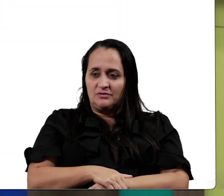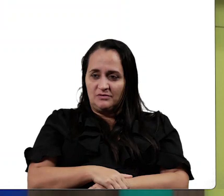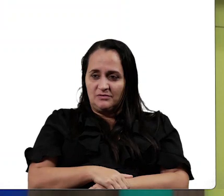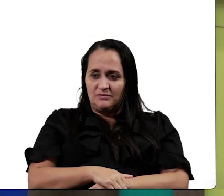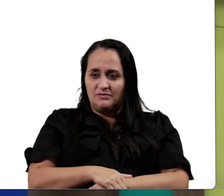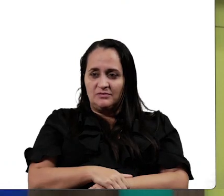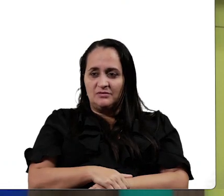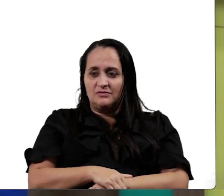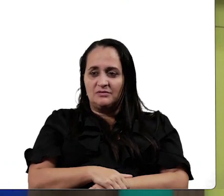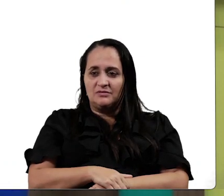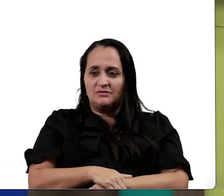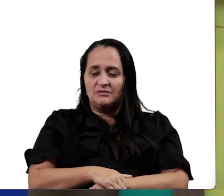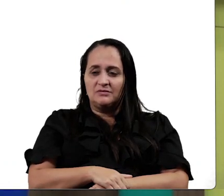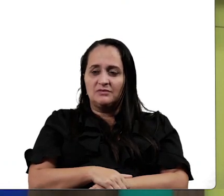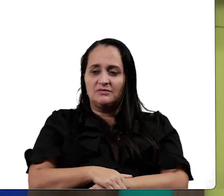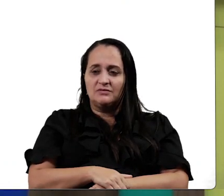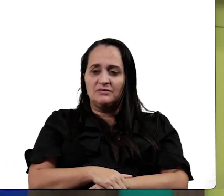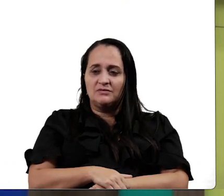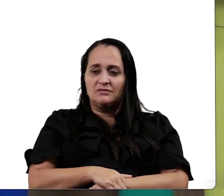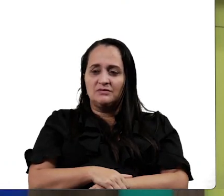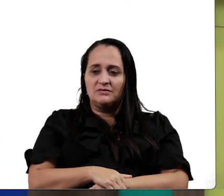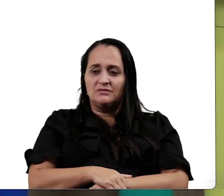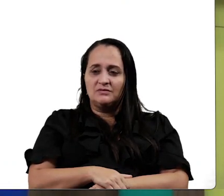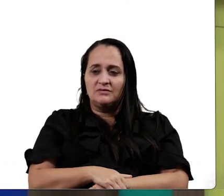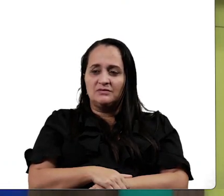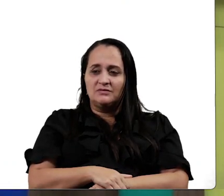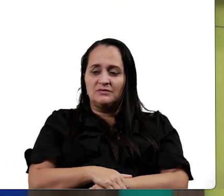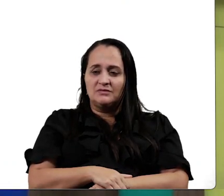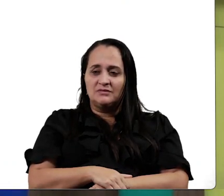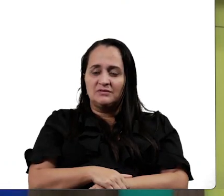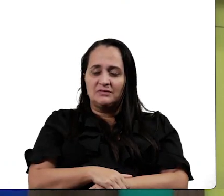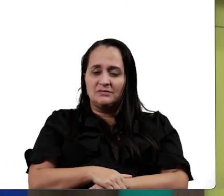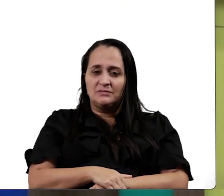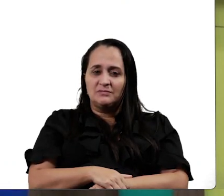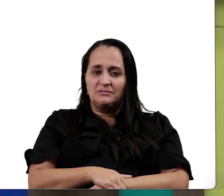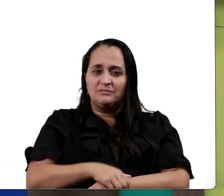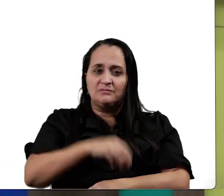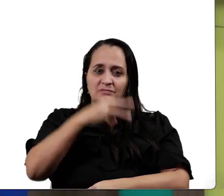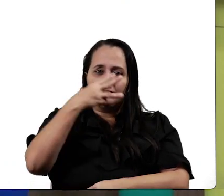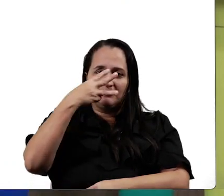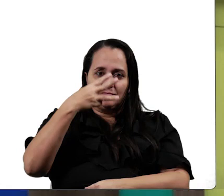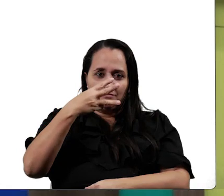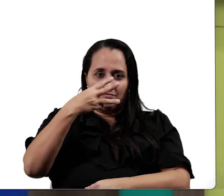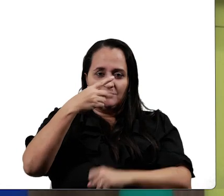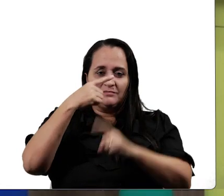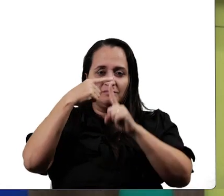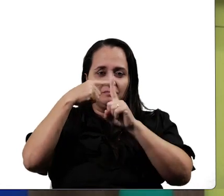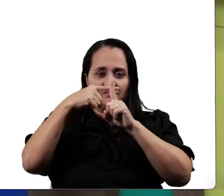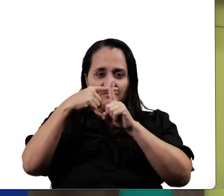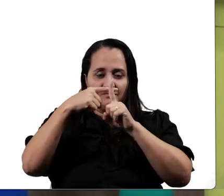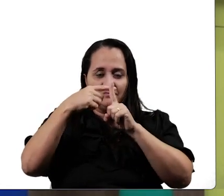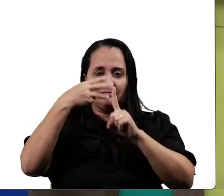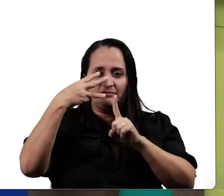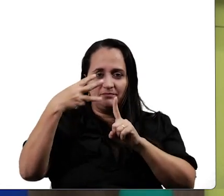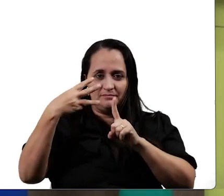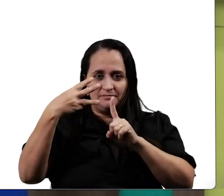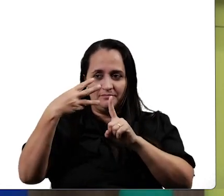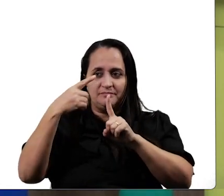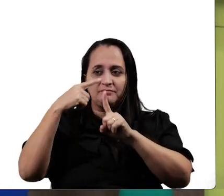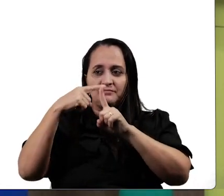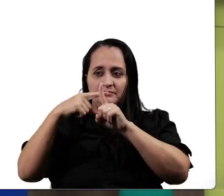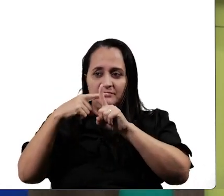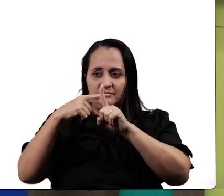o 3 + 3 mais